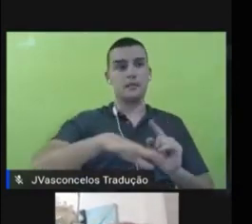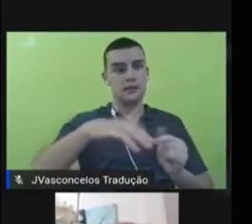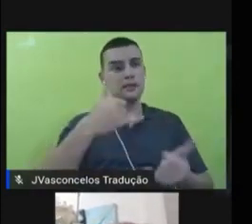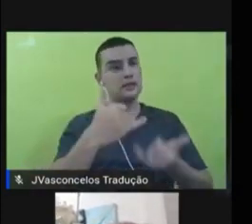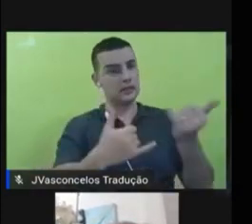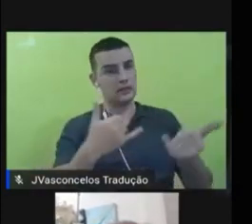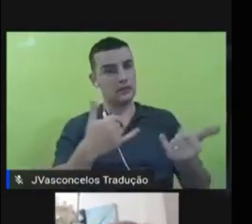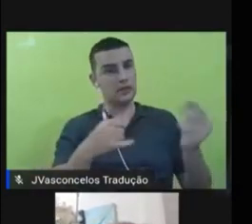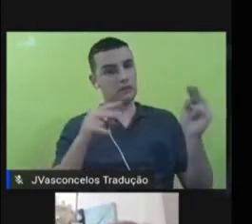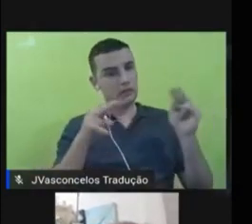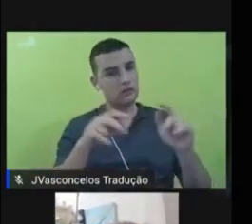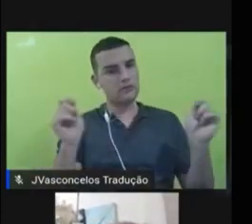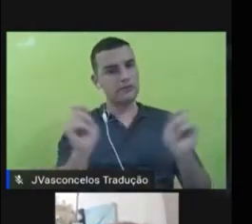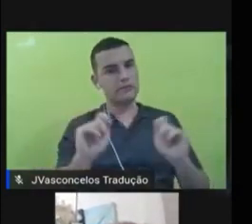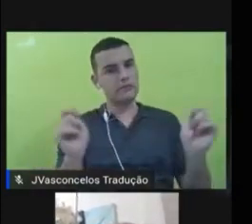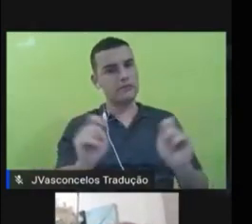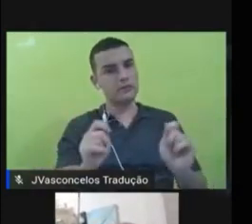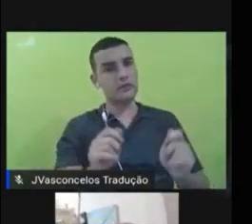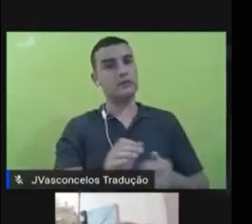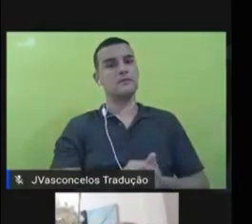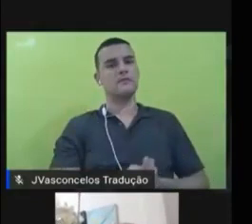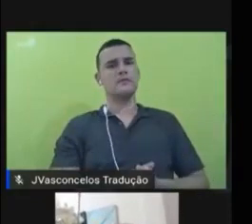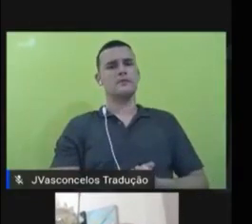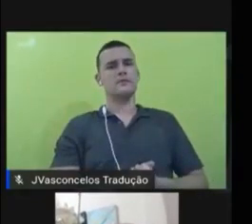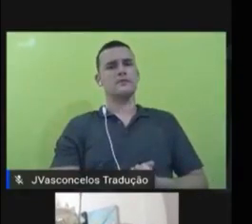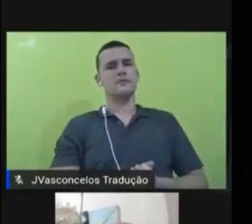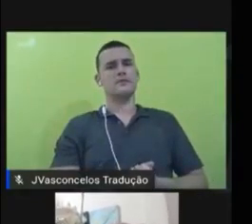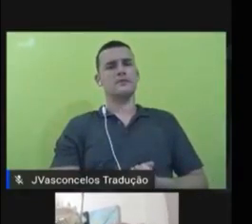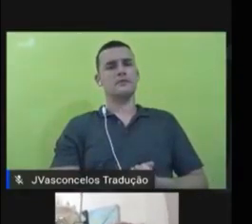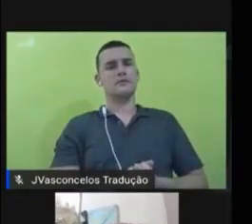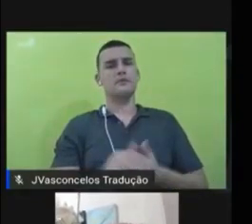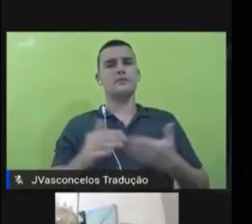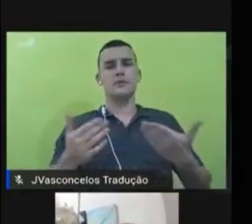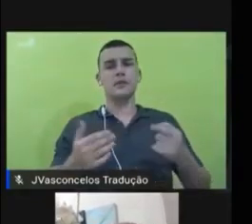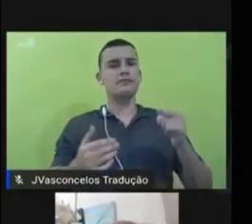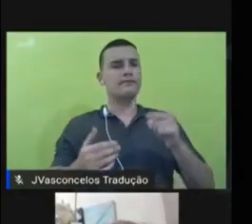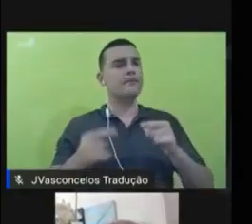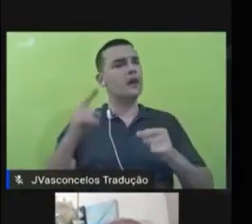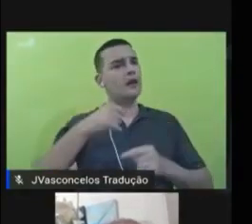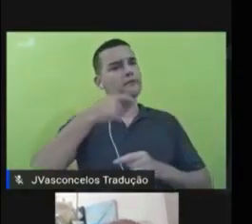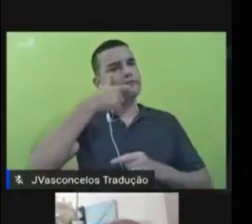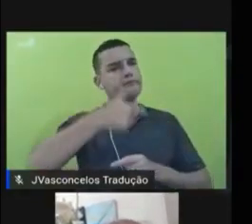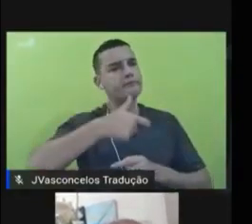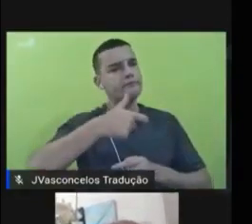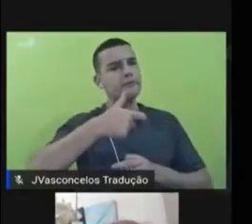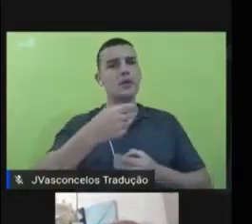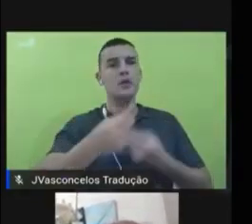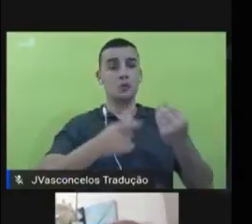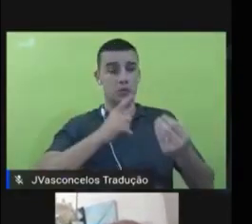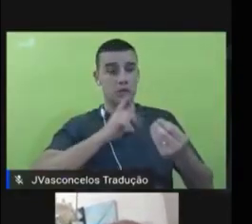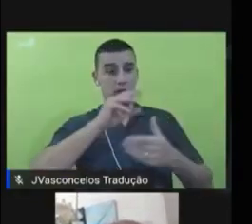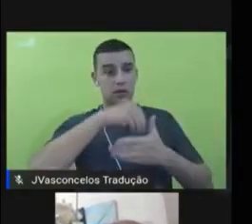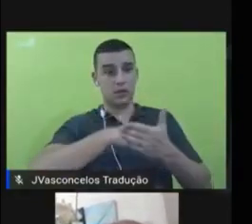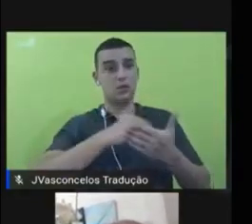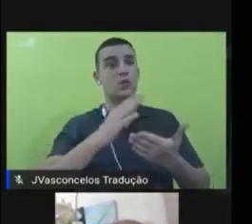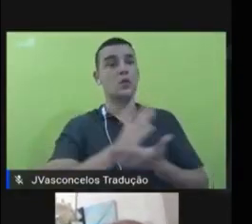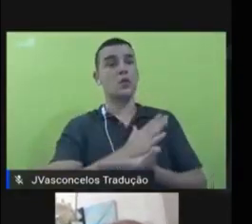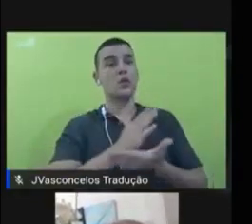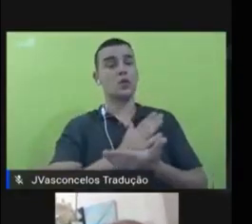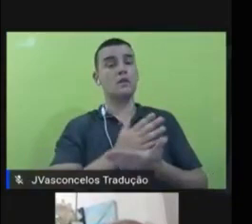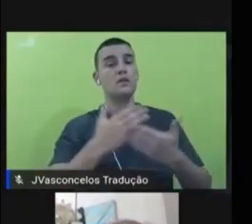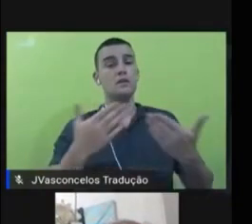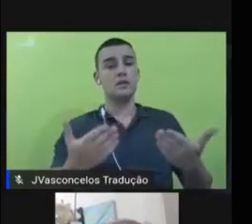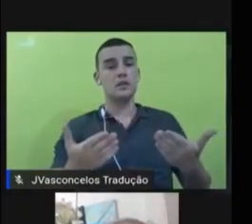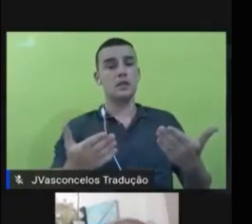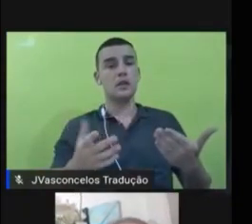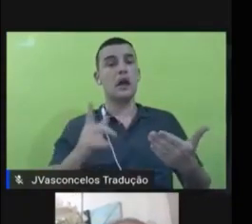sua especificidade, né, motora. Esse caso é muito interessante, que é descrito no livro, que é uma criança síndrome de